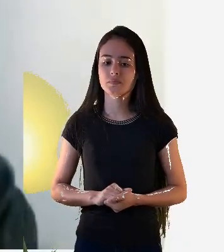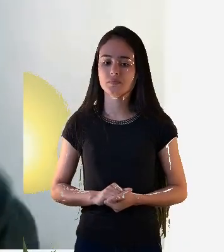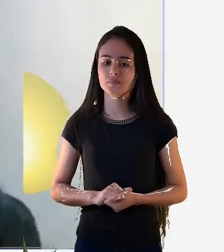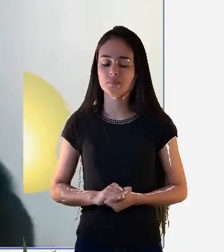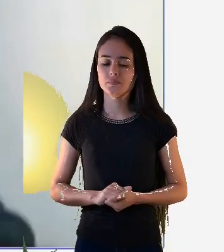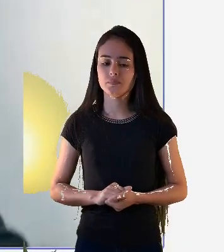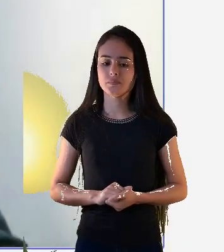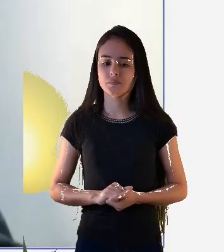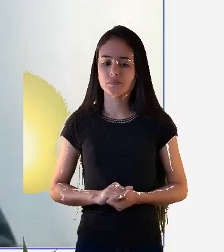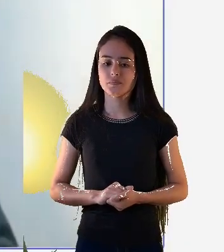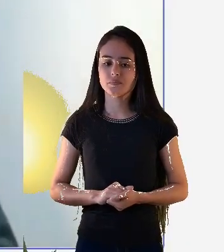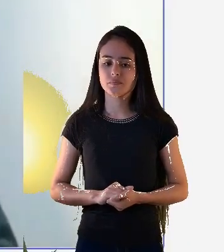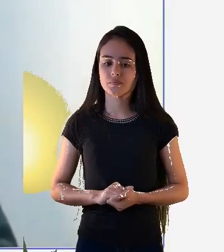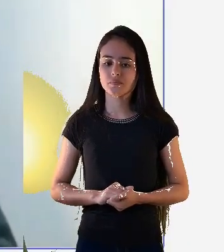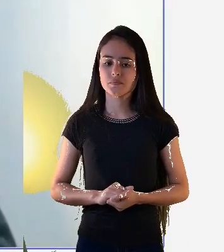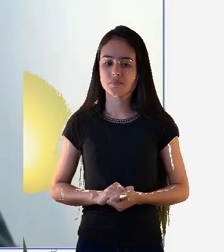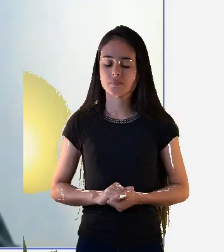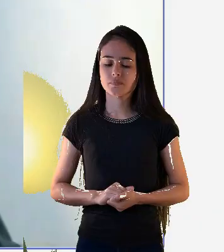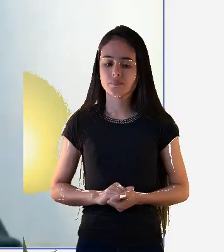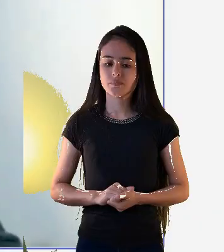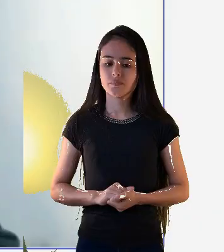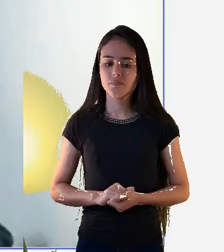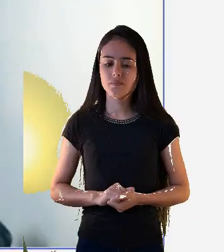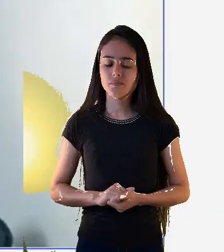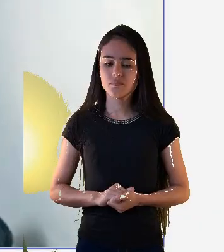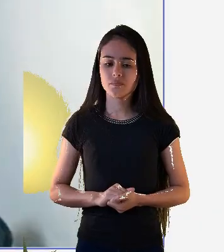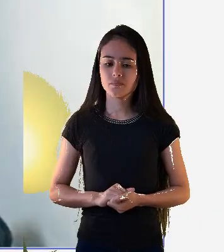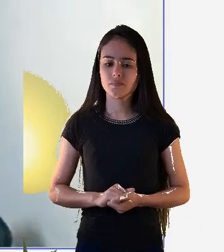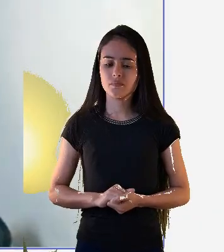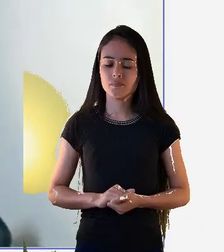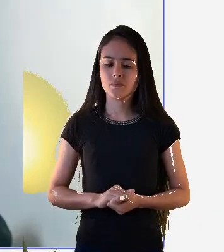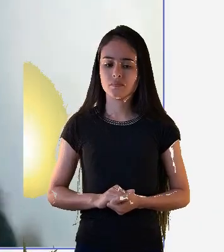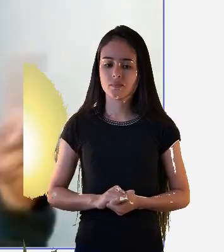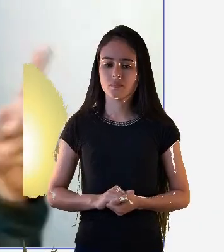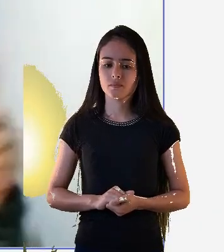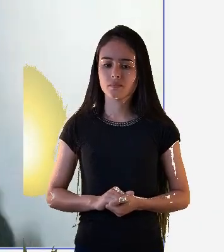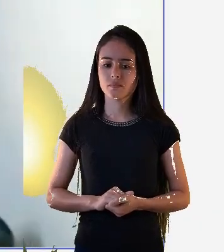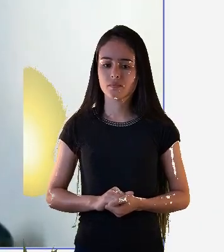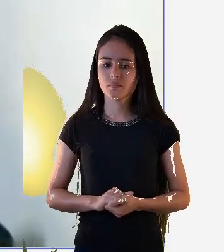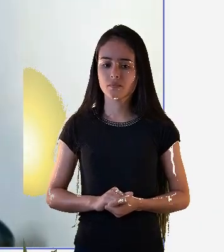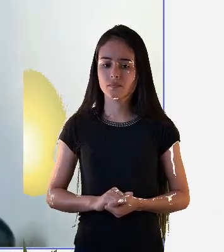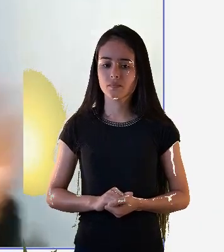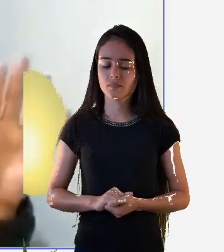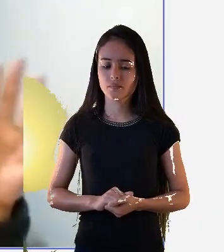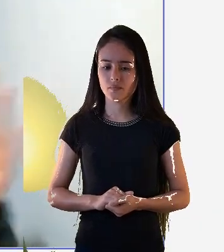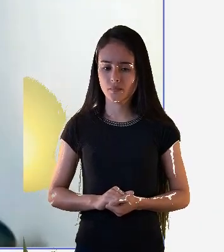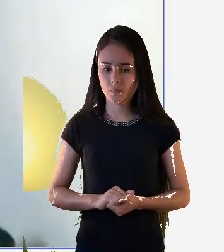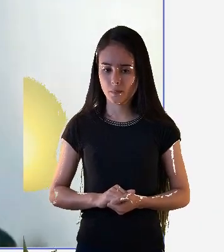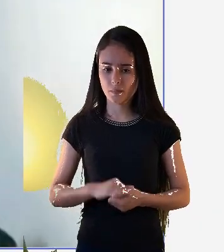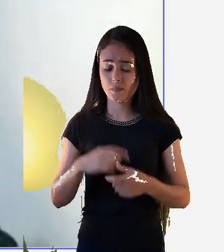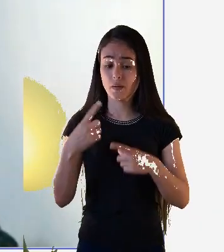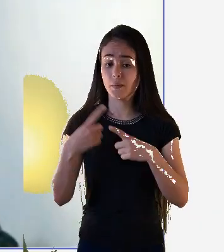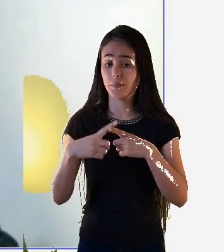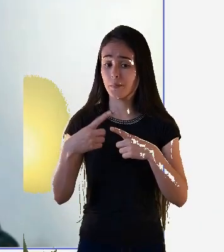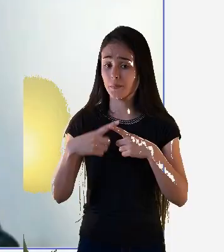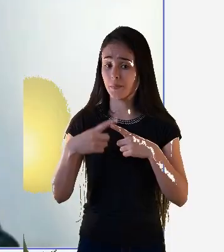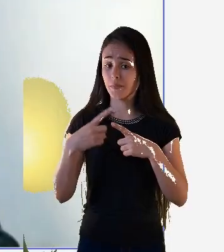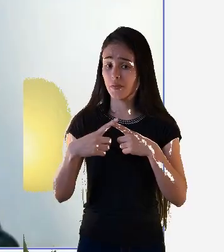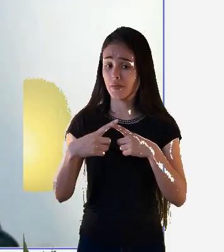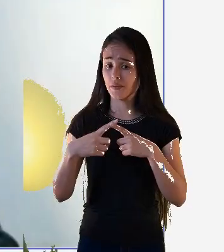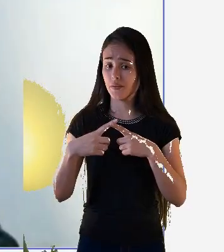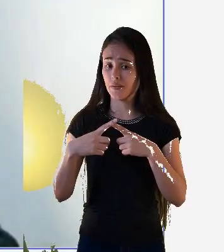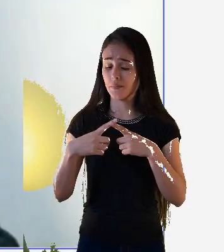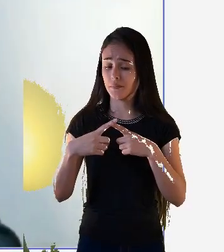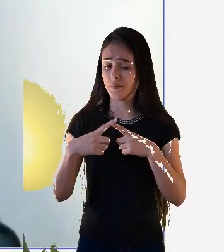E se o Brasil caminha nessa direção de uma busca igualitária, não é por uma política de Estado, não é por uma consciência